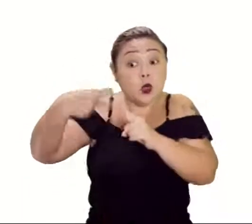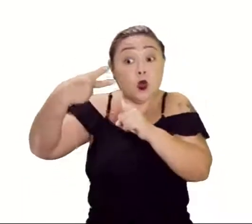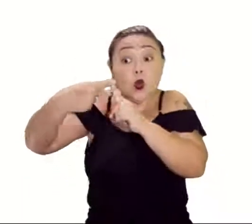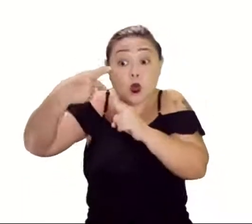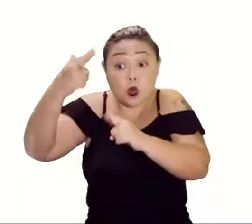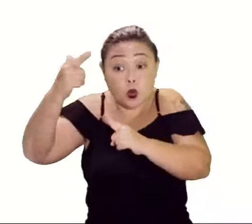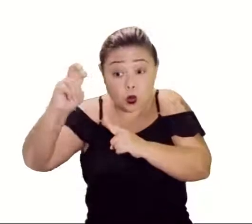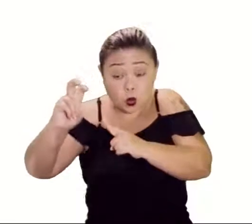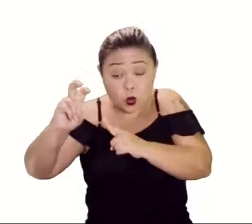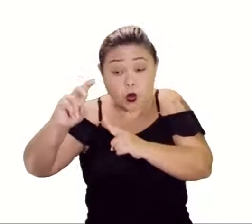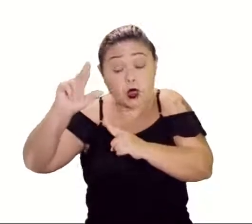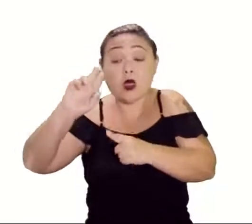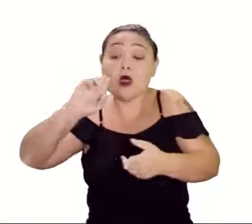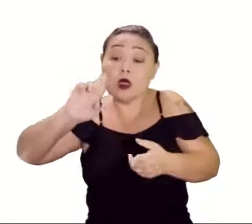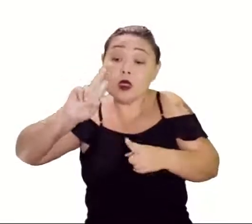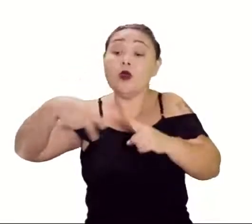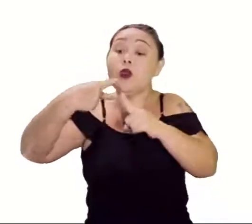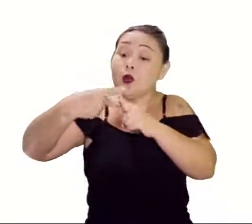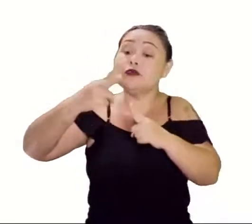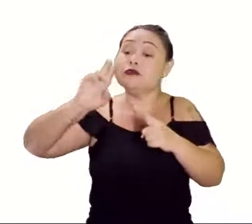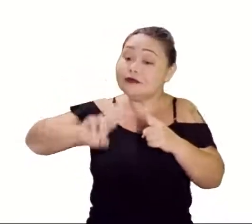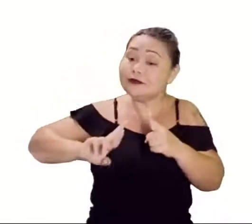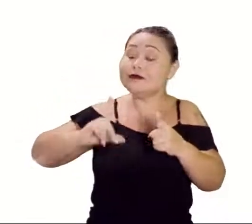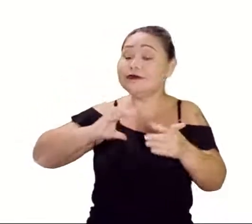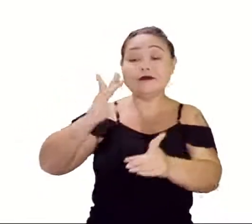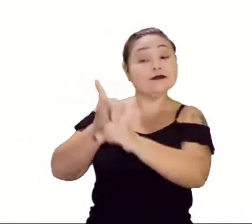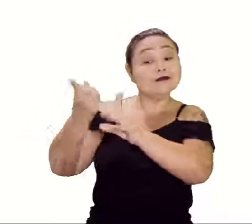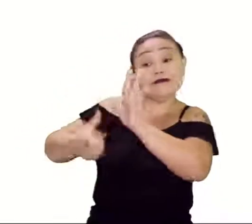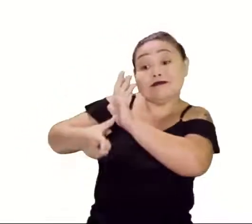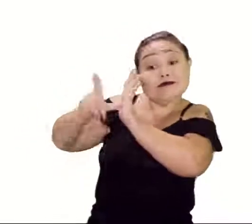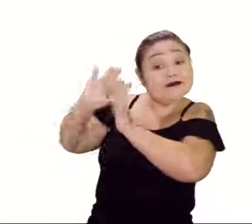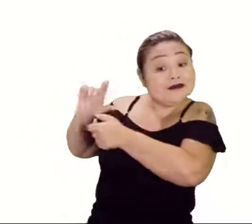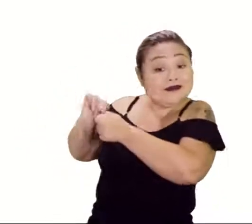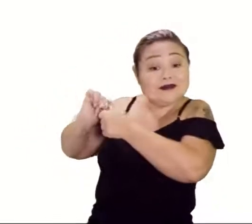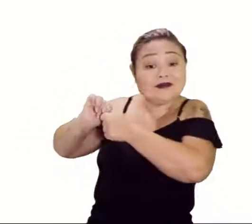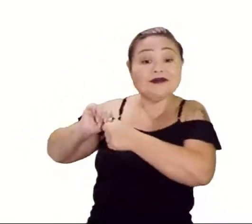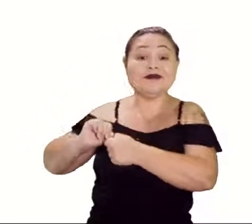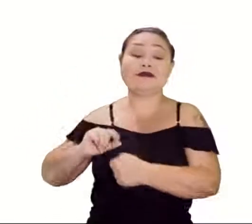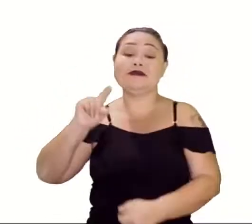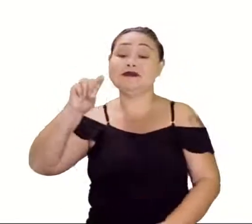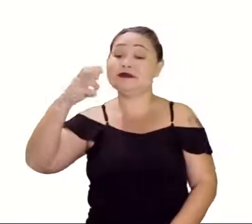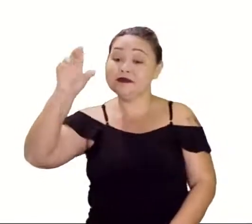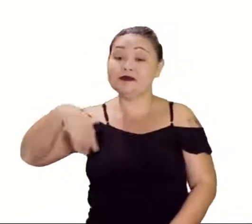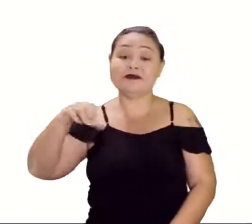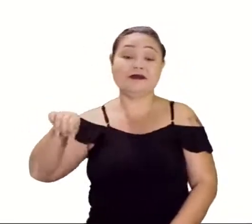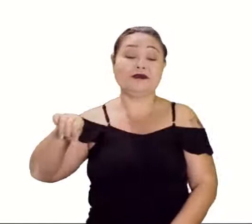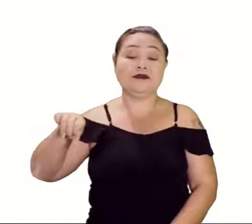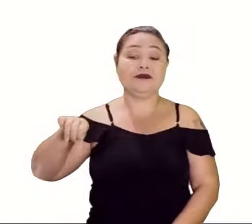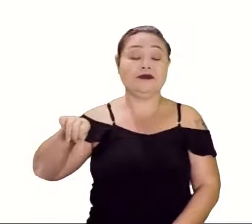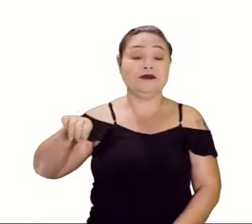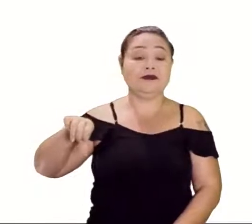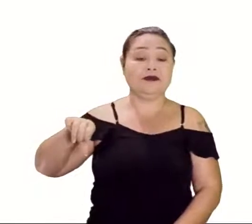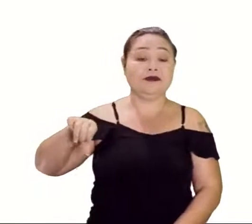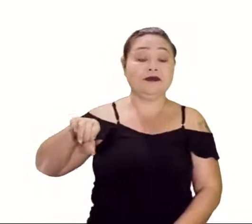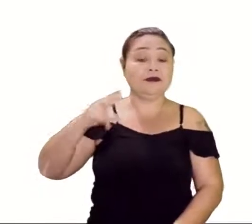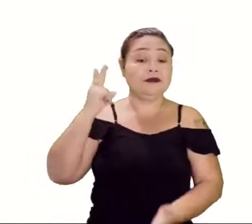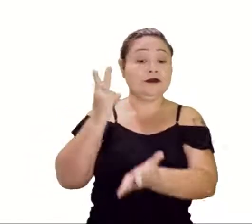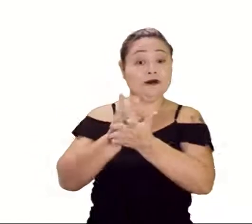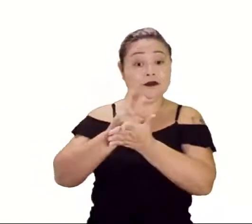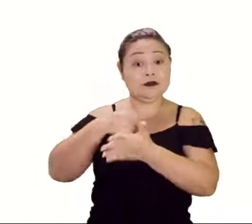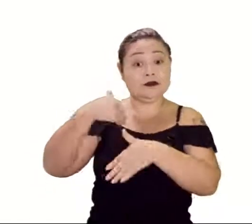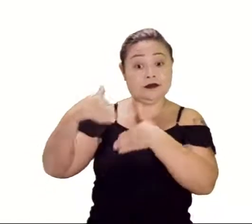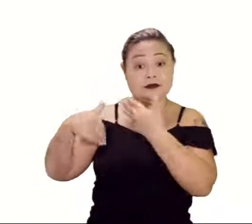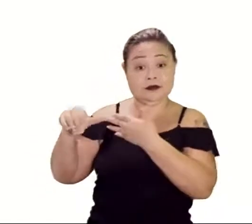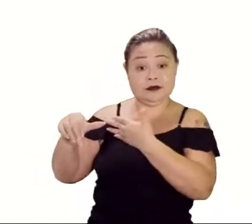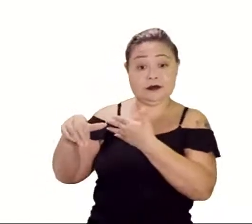dobro de 5, a resposta vai ser o dobro do que eu encontrei anteriormente. E 3 ao quadrado é? É 9. 9. Aí, só que agora dá um pouquinho